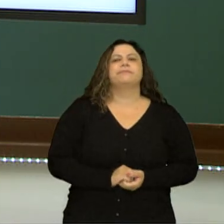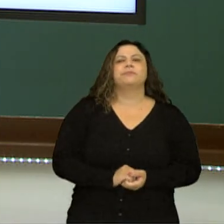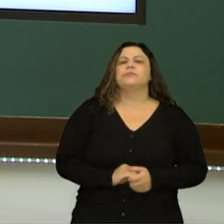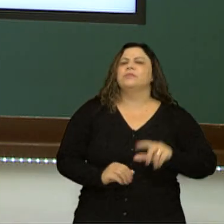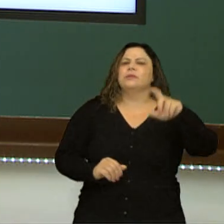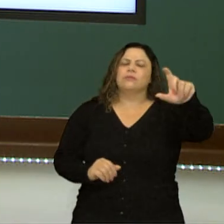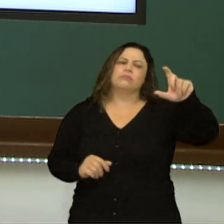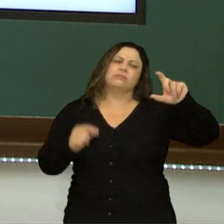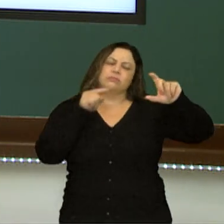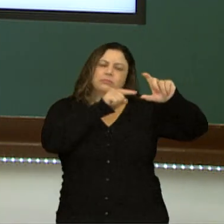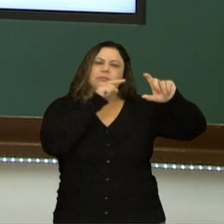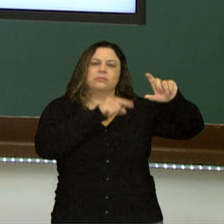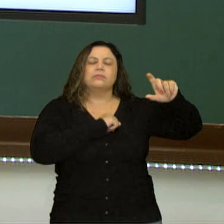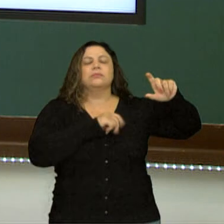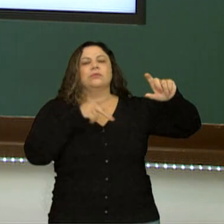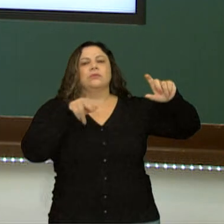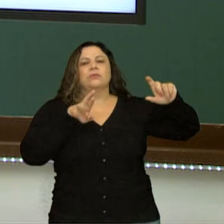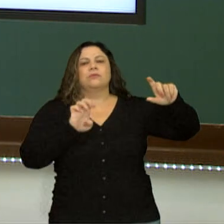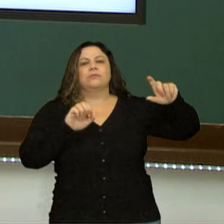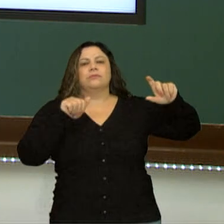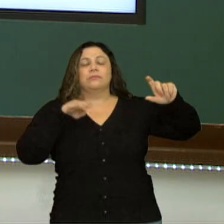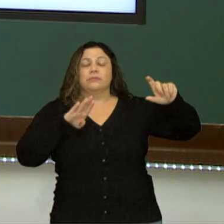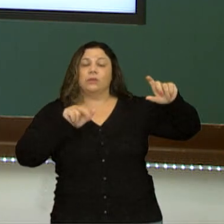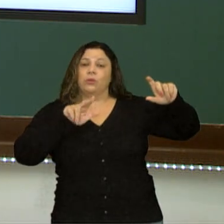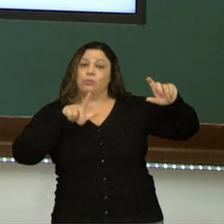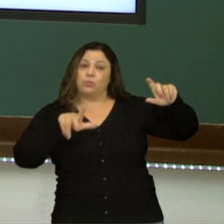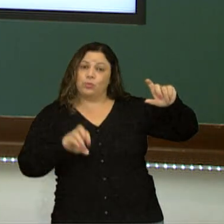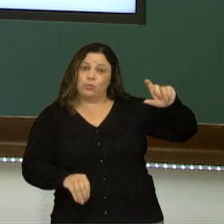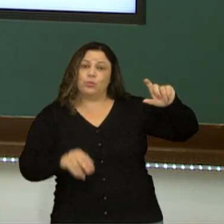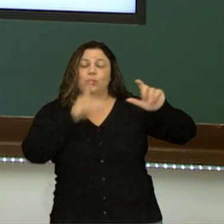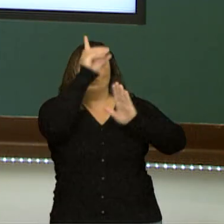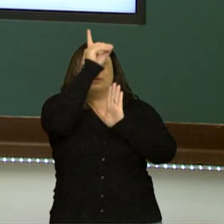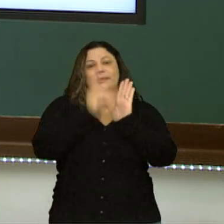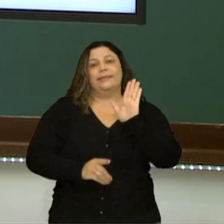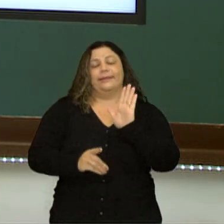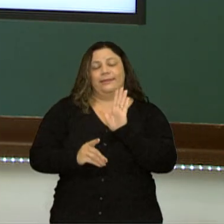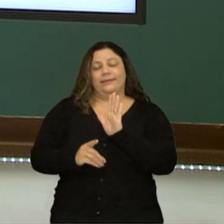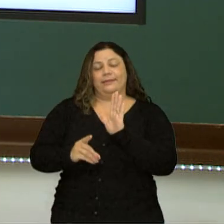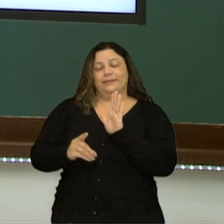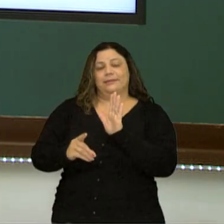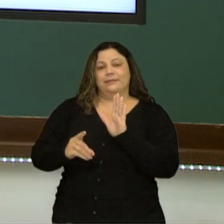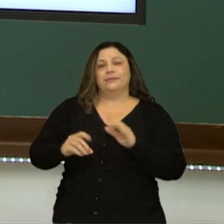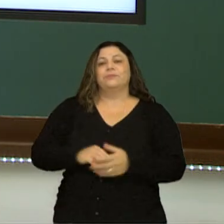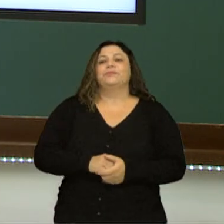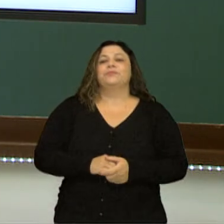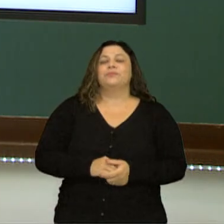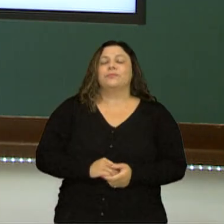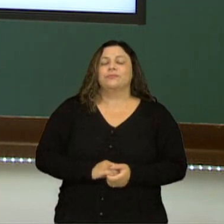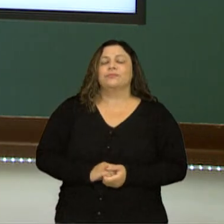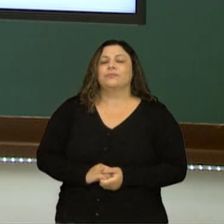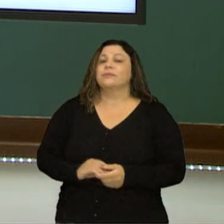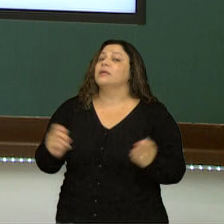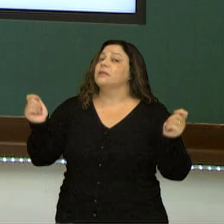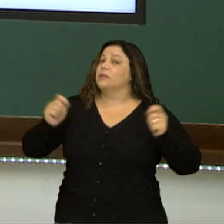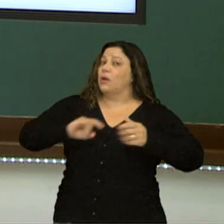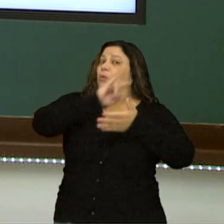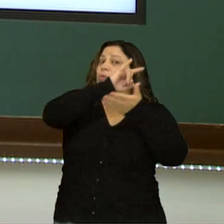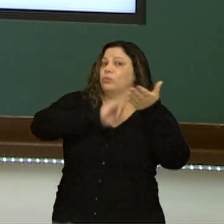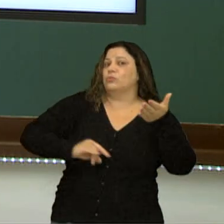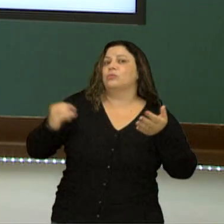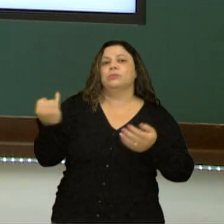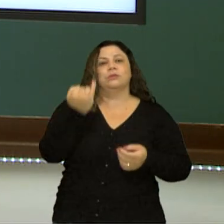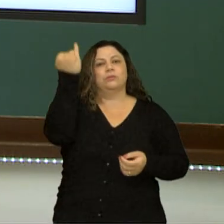trechinhos, óbvio, do preâmbulo da Declaração Universal dos Direitos Humanos, desse documento tão importante que nós estamos